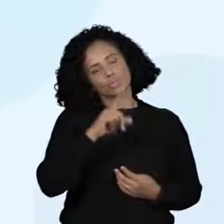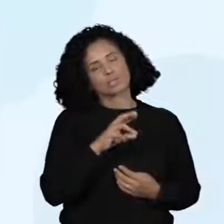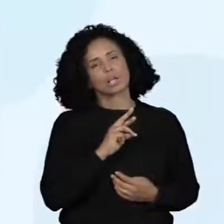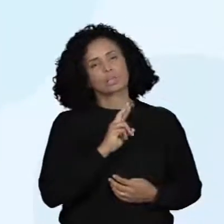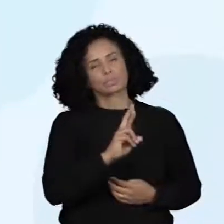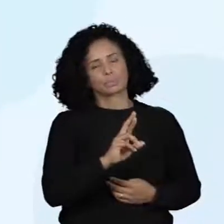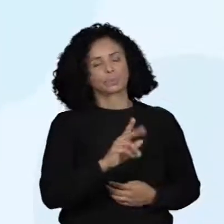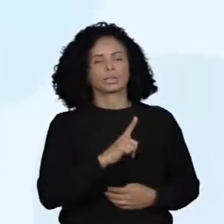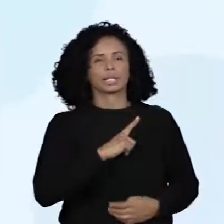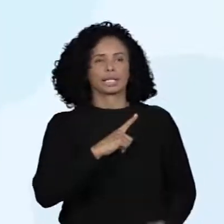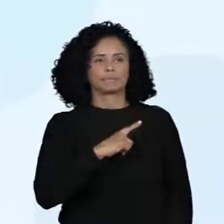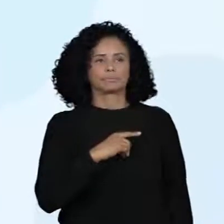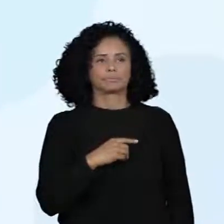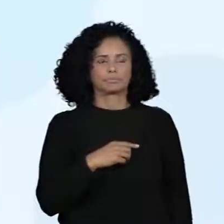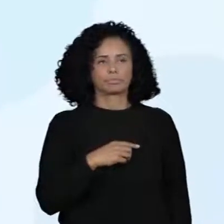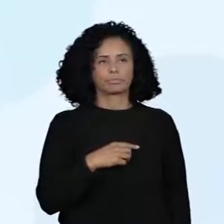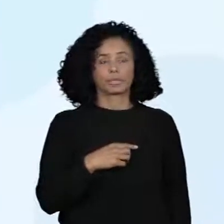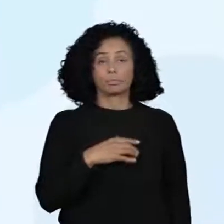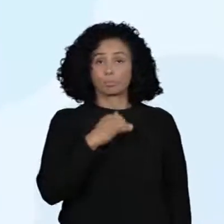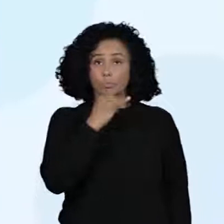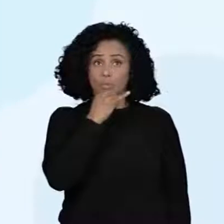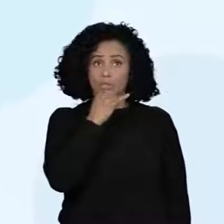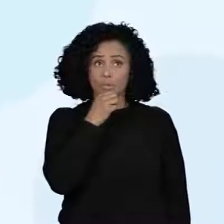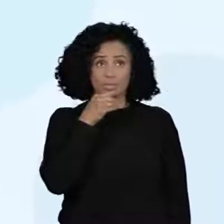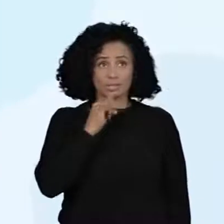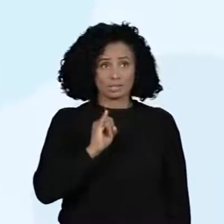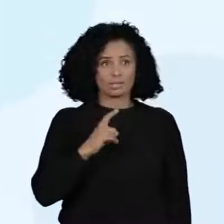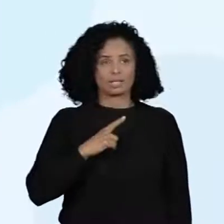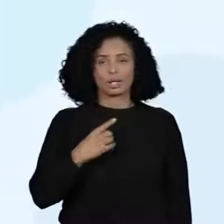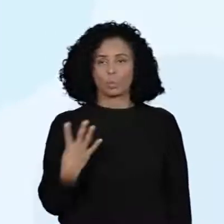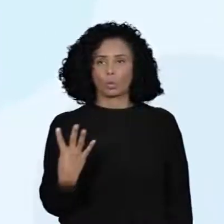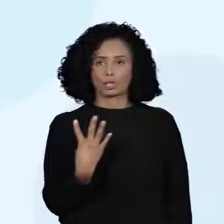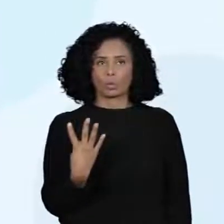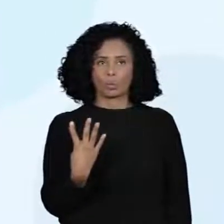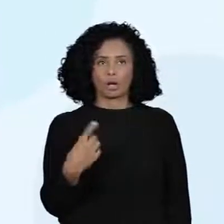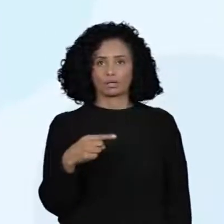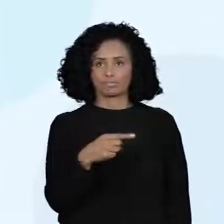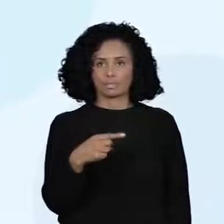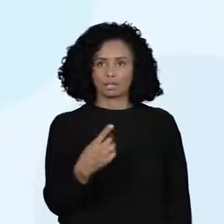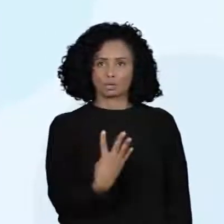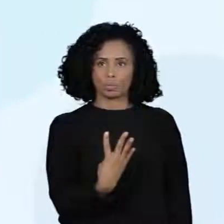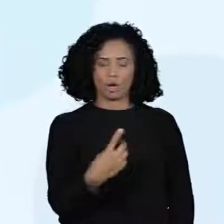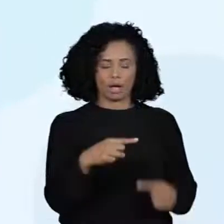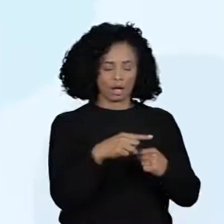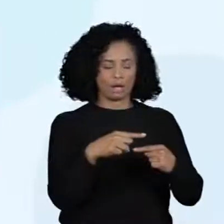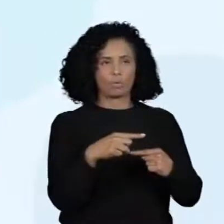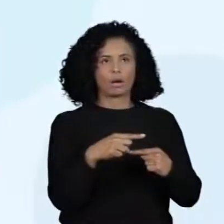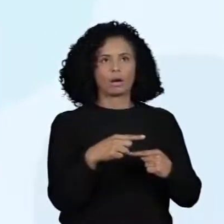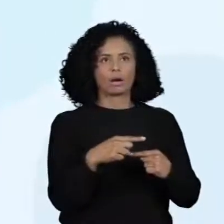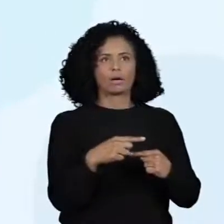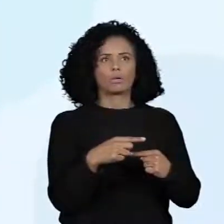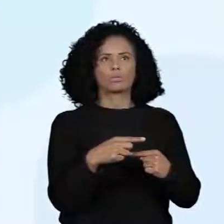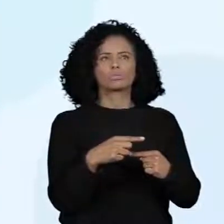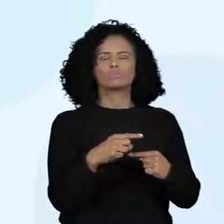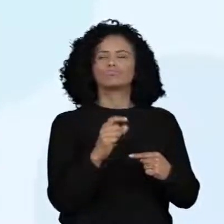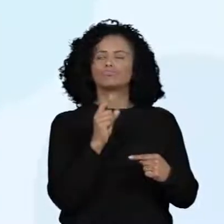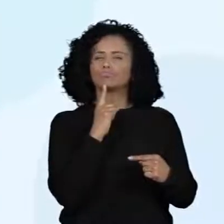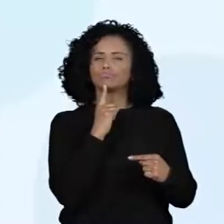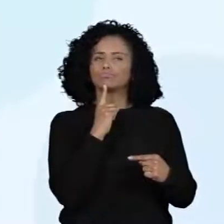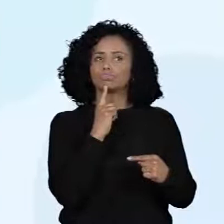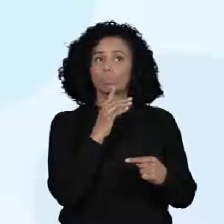para as unidades. Eu tinha 4, tirei 4. 0. 0 unidades. Eu tinha